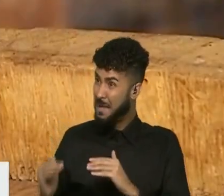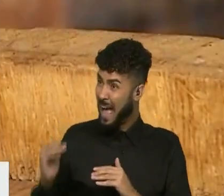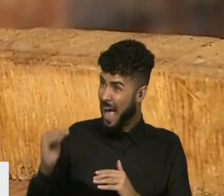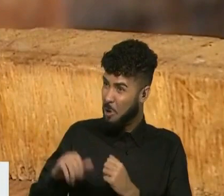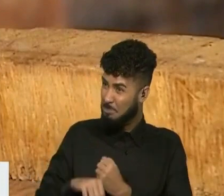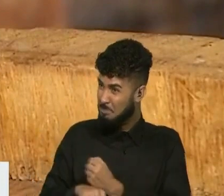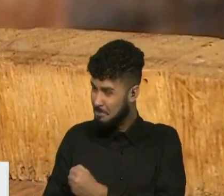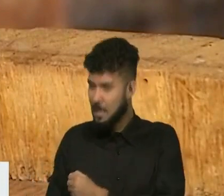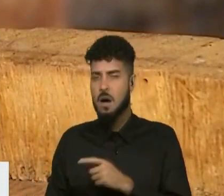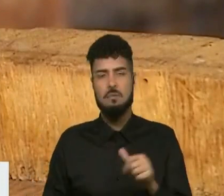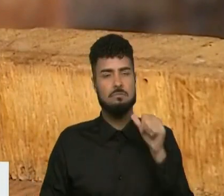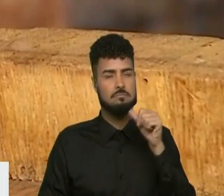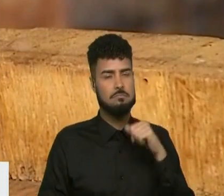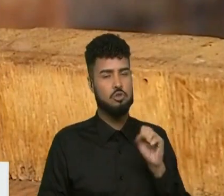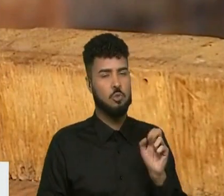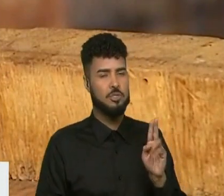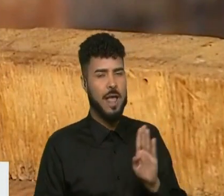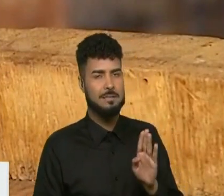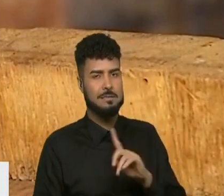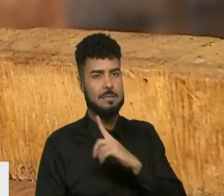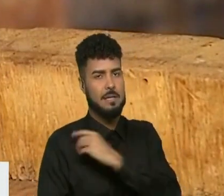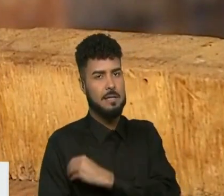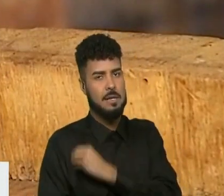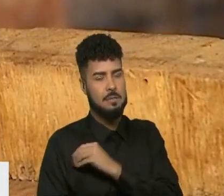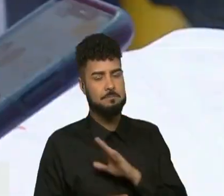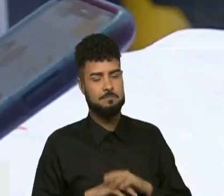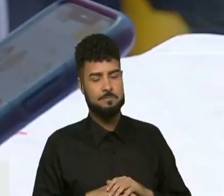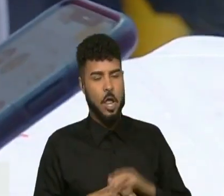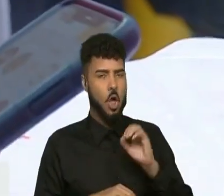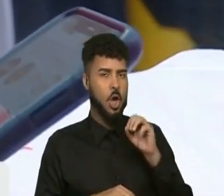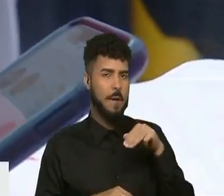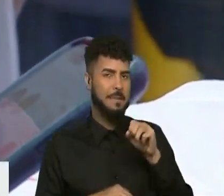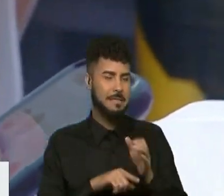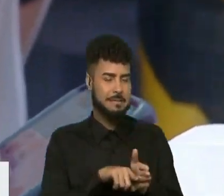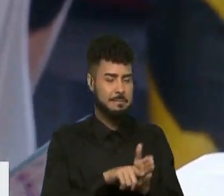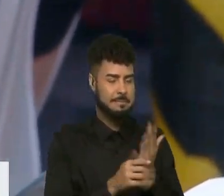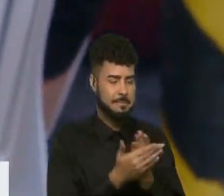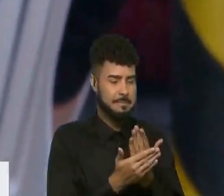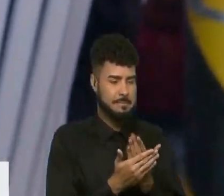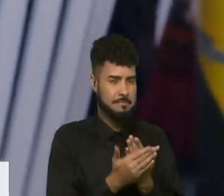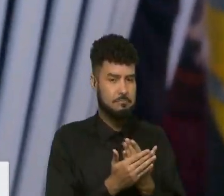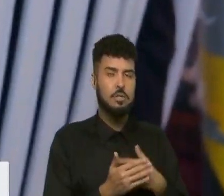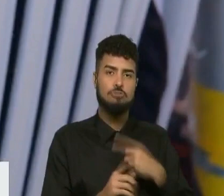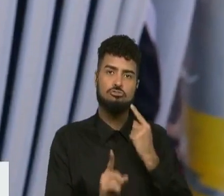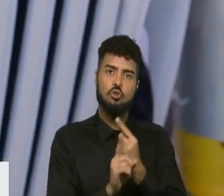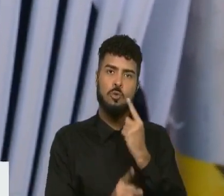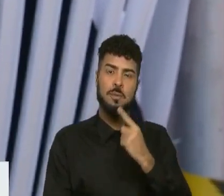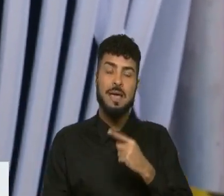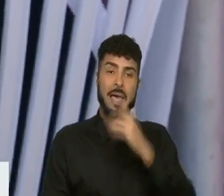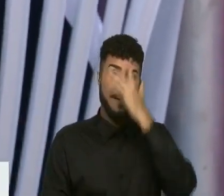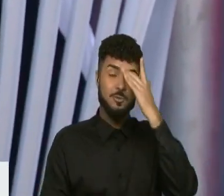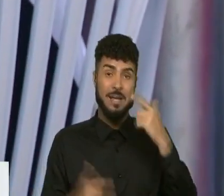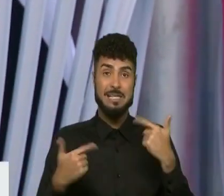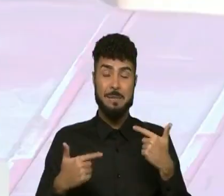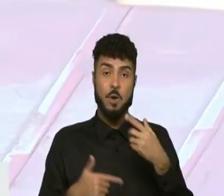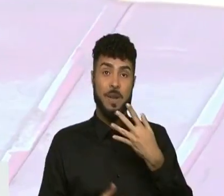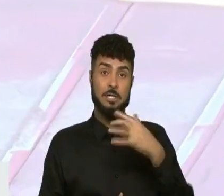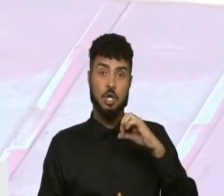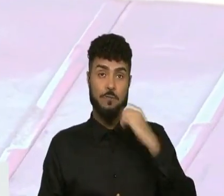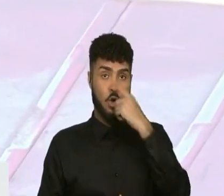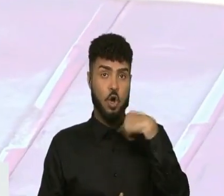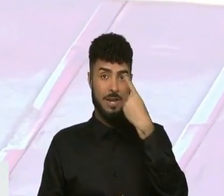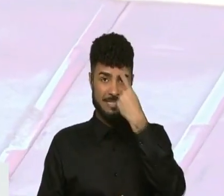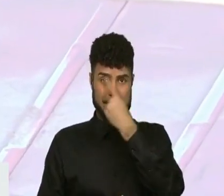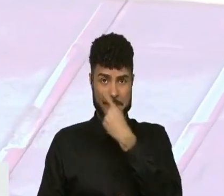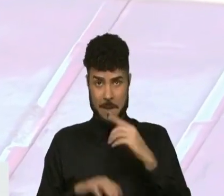da substância. De acordo com um estudo da OMS, quem trabalha por mais de 49 horas semanais